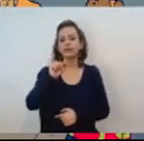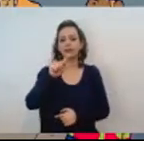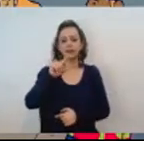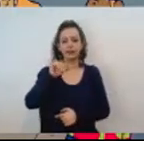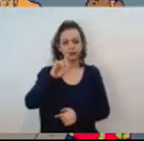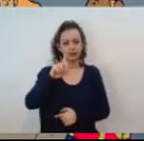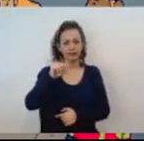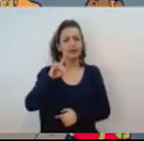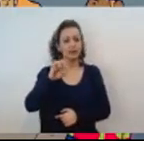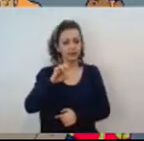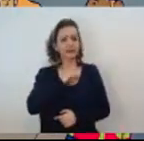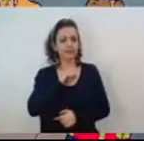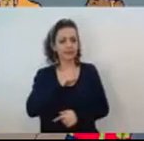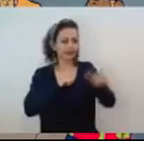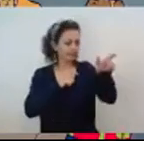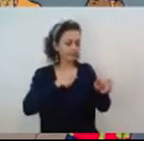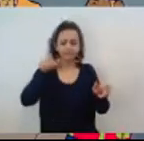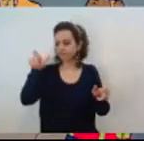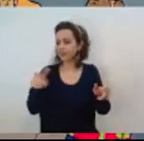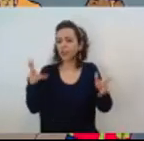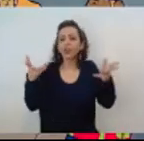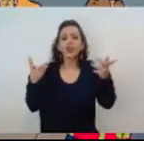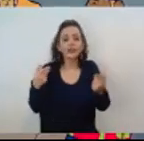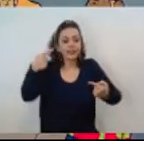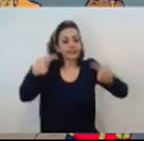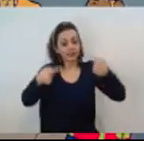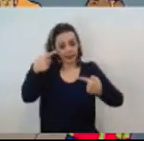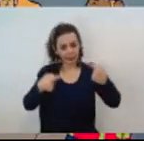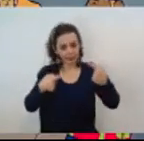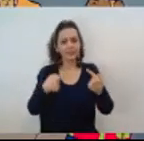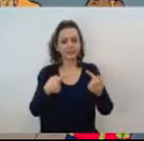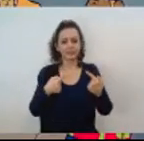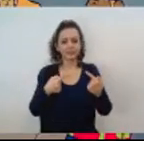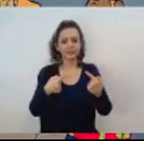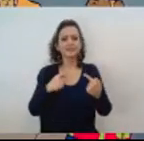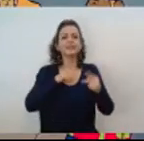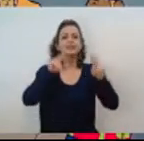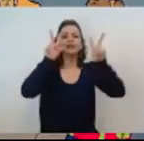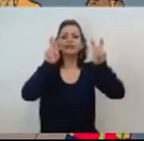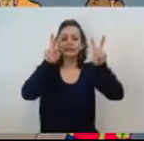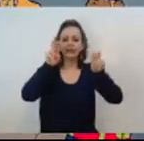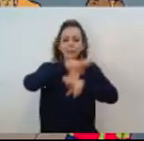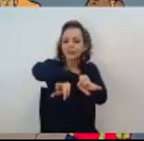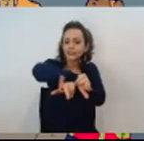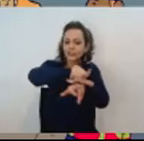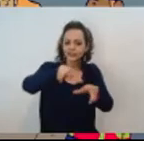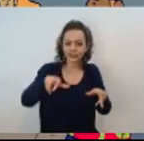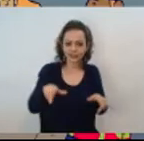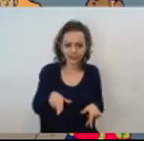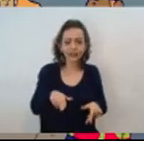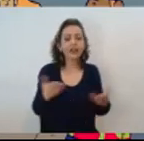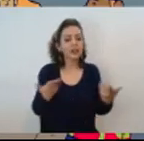tem nesse painel a o tema de diversidade e a gente tá trazendo aqui o debate sobre oportunidades